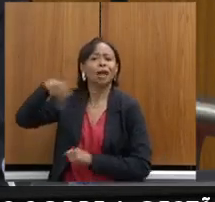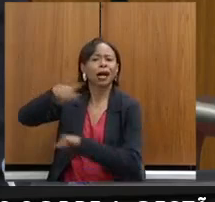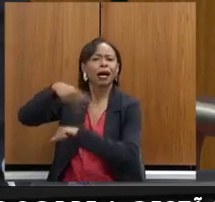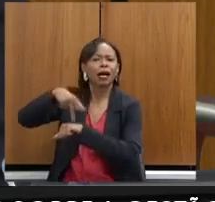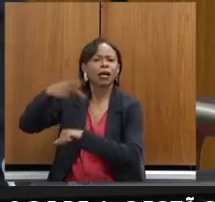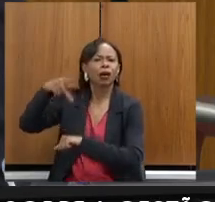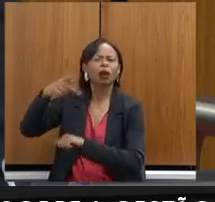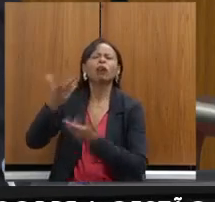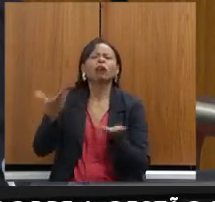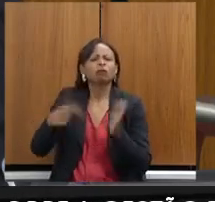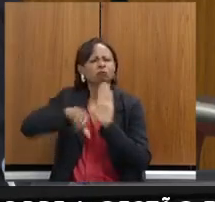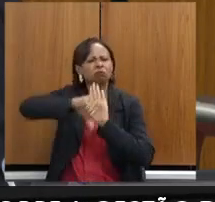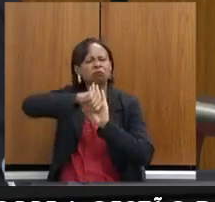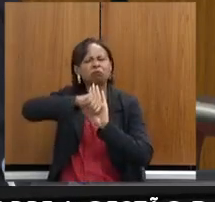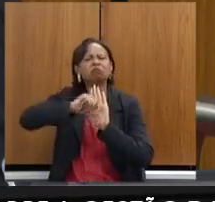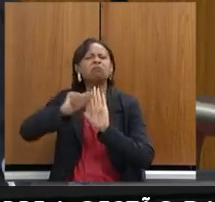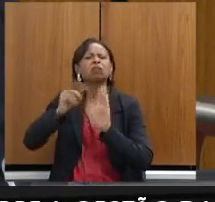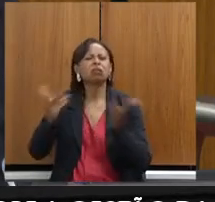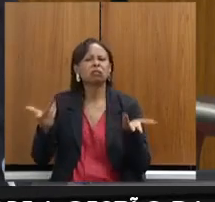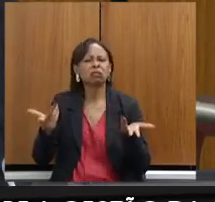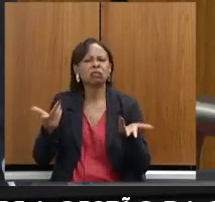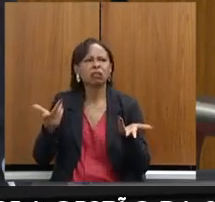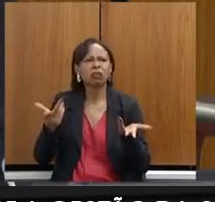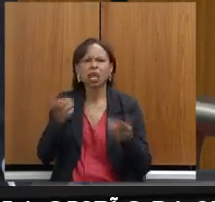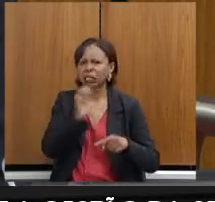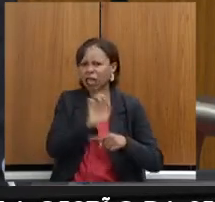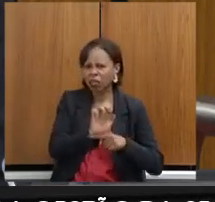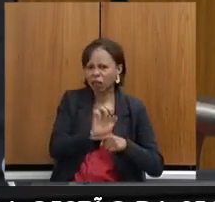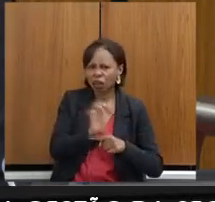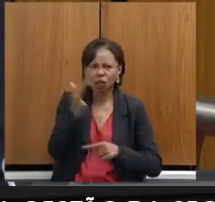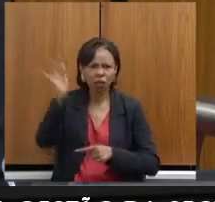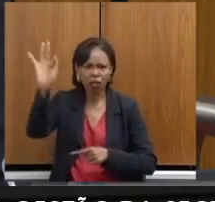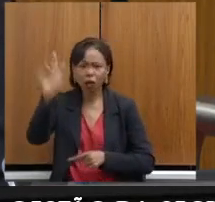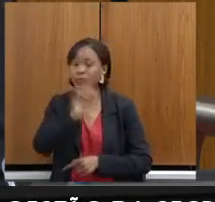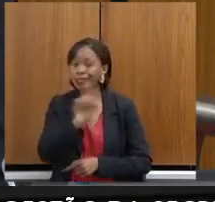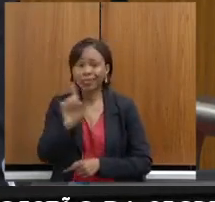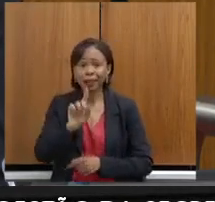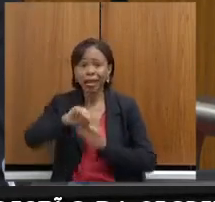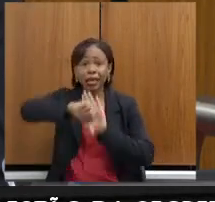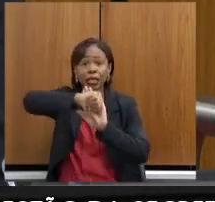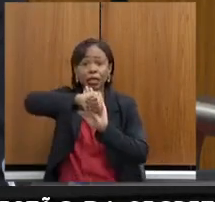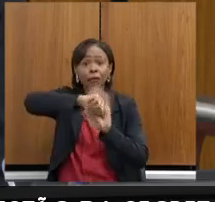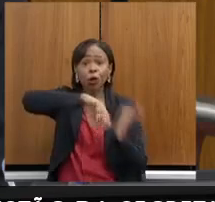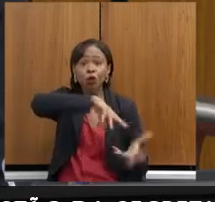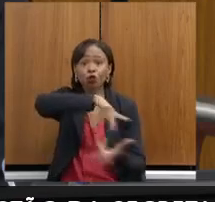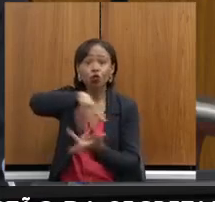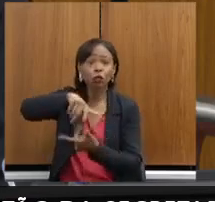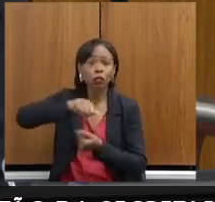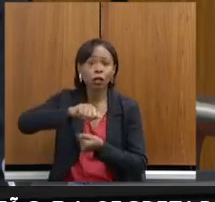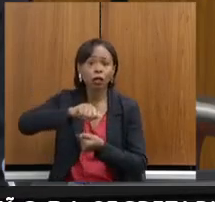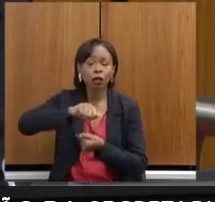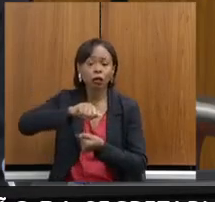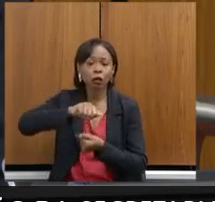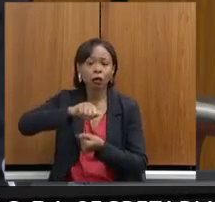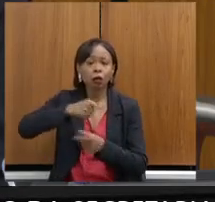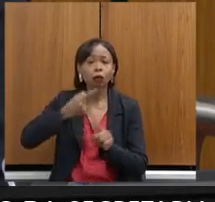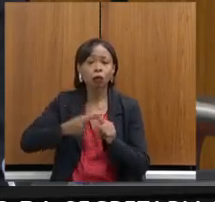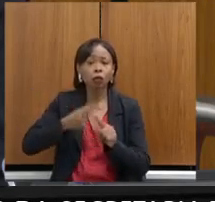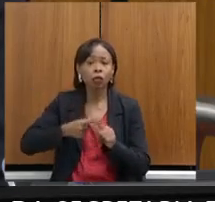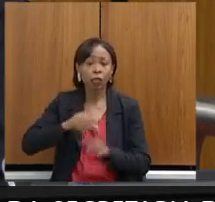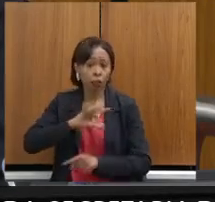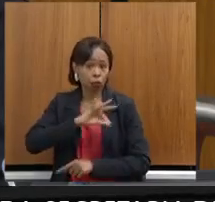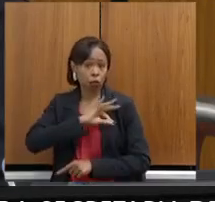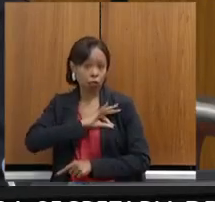crime é esse né crime nem Estadual nem Federal um crime internacional se envolveu a polícia federal